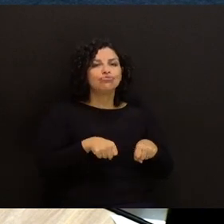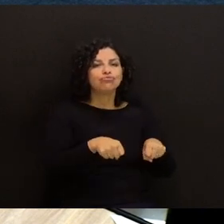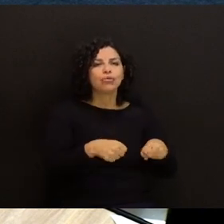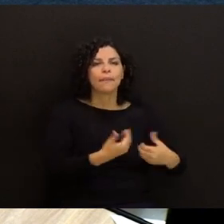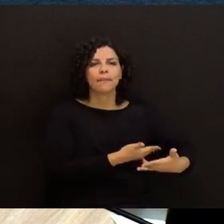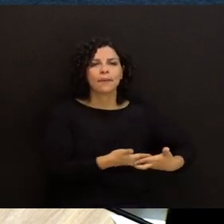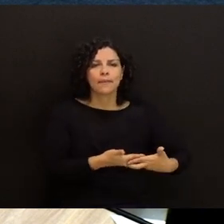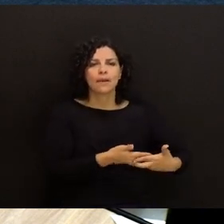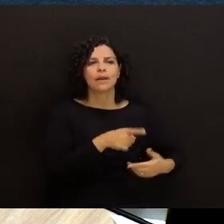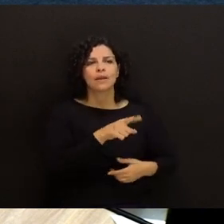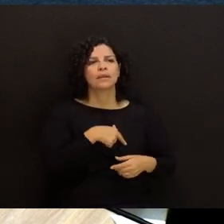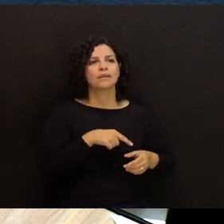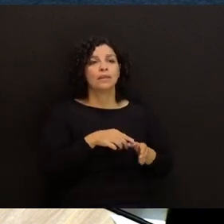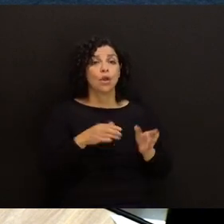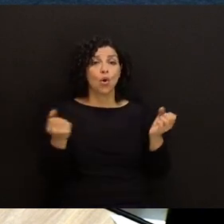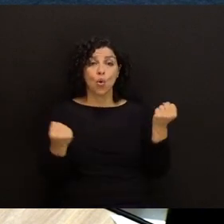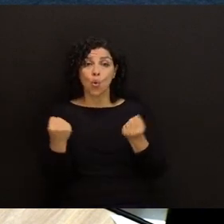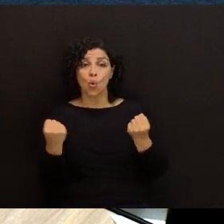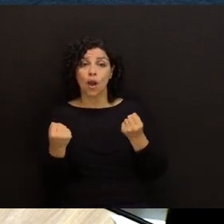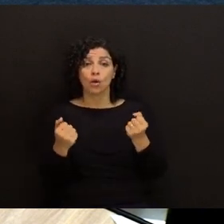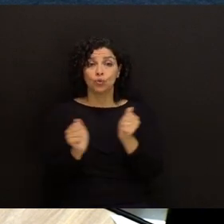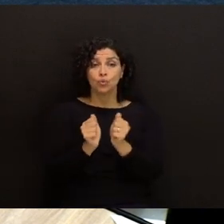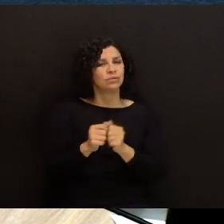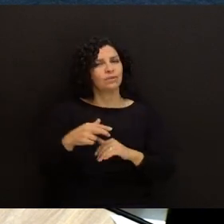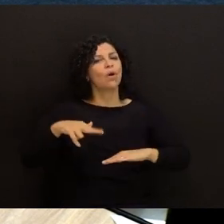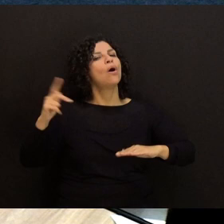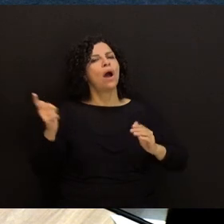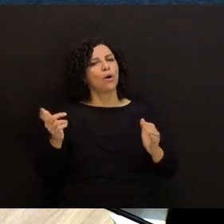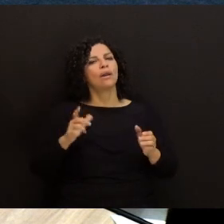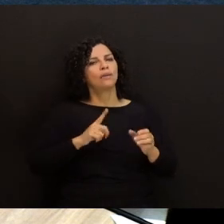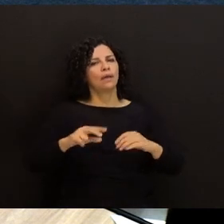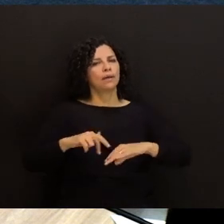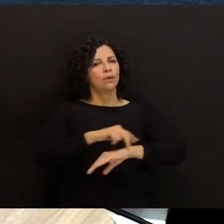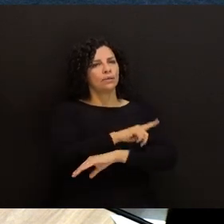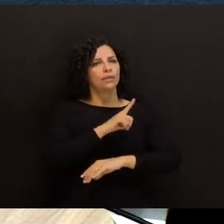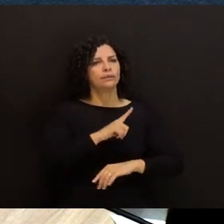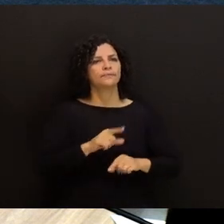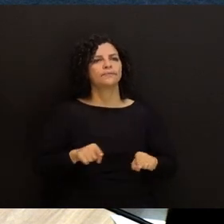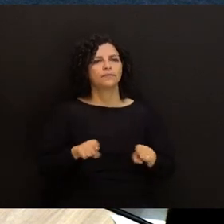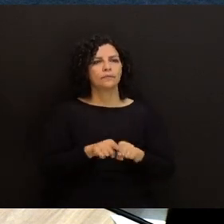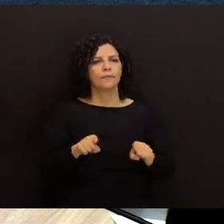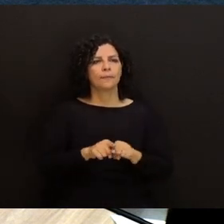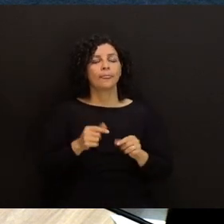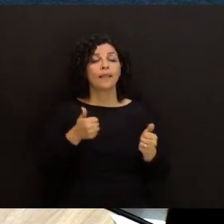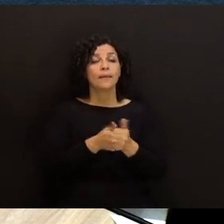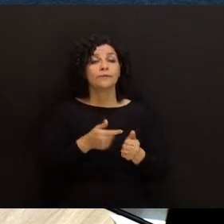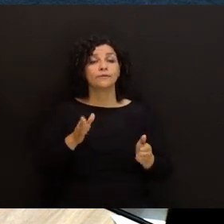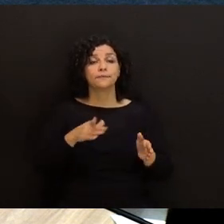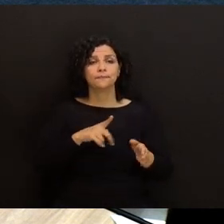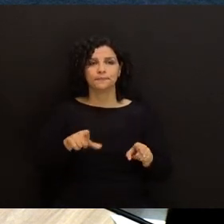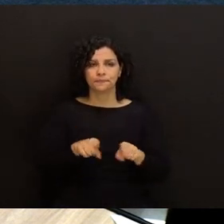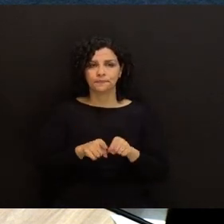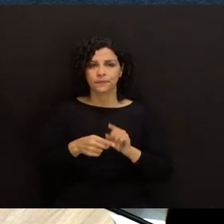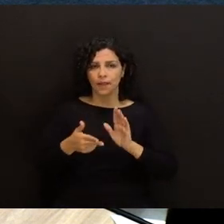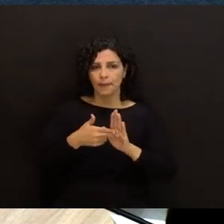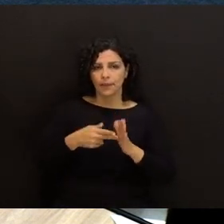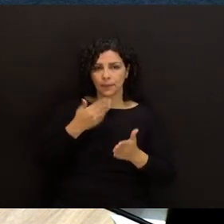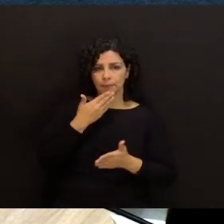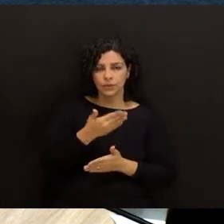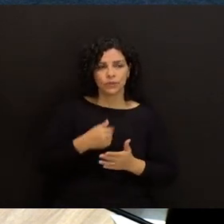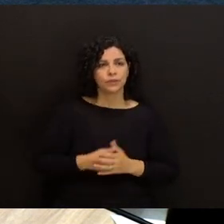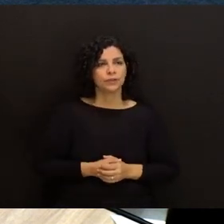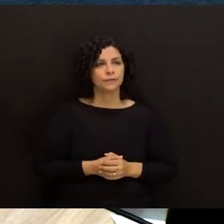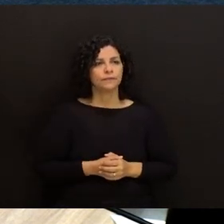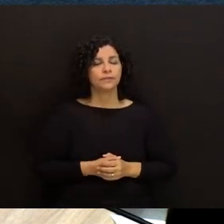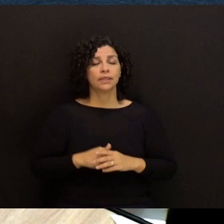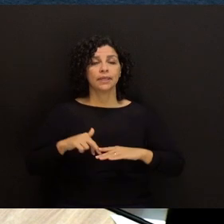que vão parar de dividir ali o espaço com o veículo né também teremos logo logo ali também através da nossa emenda positiva